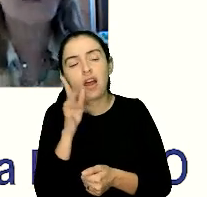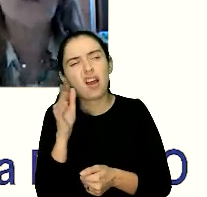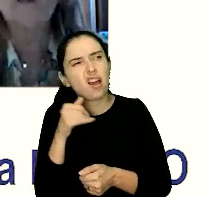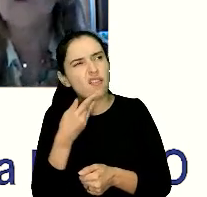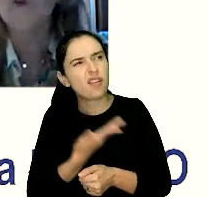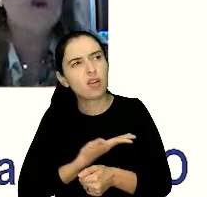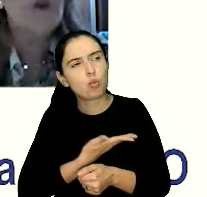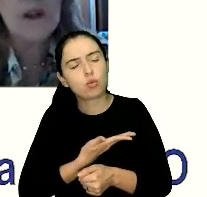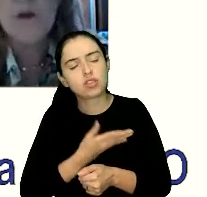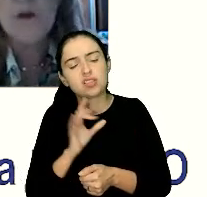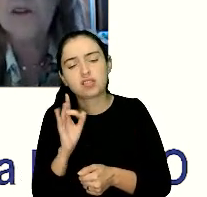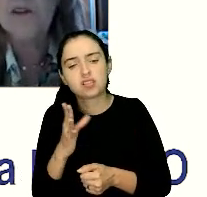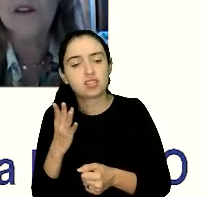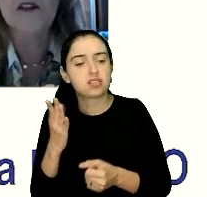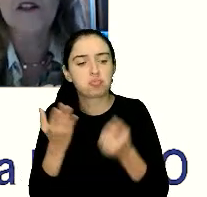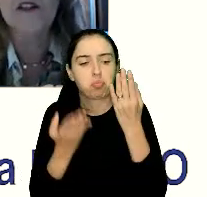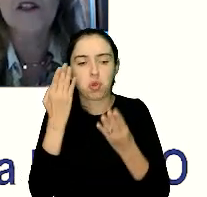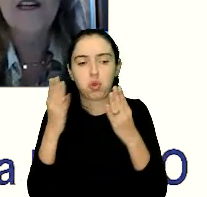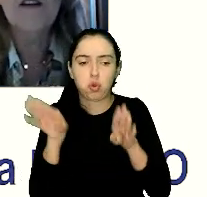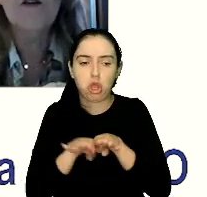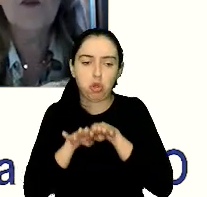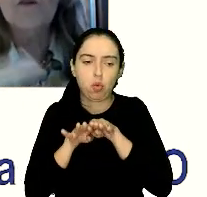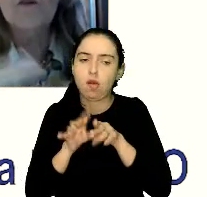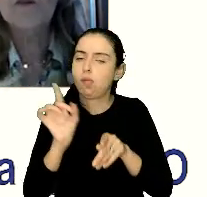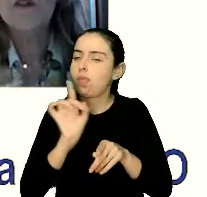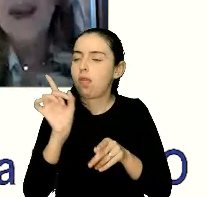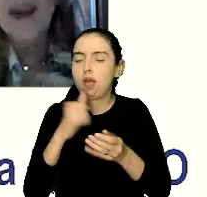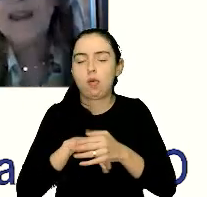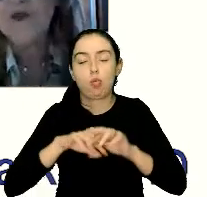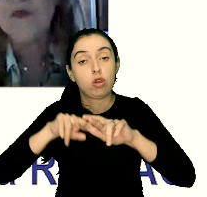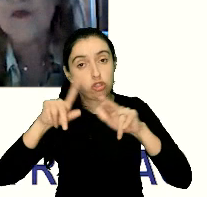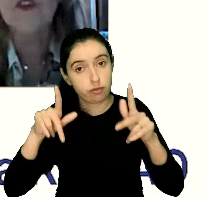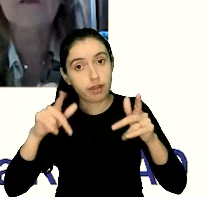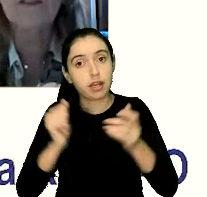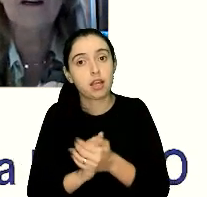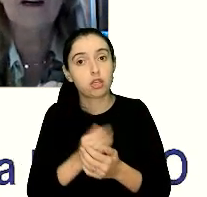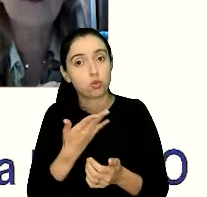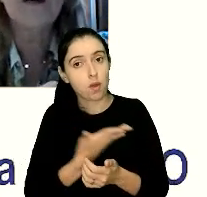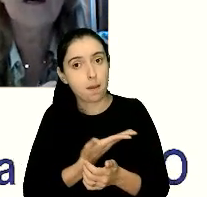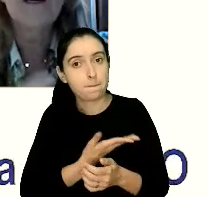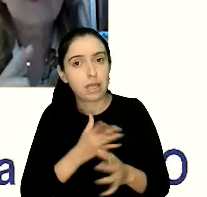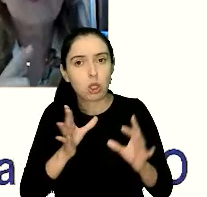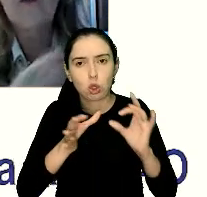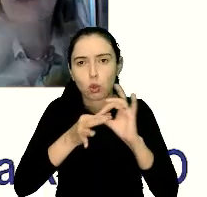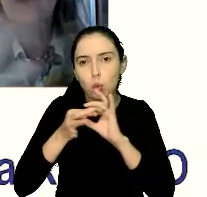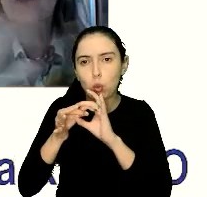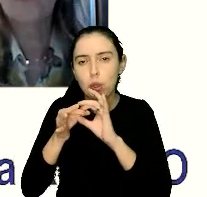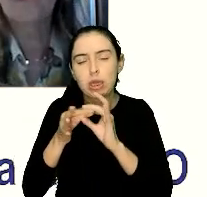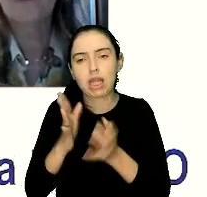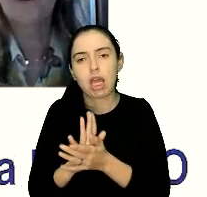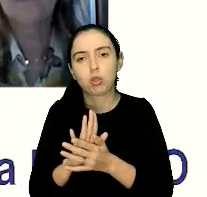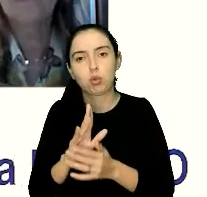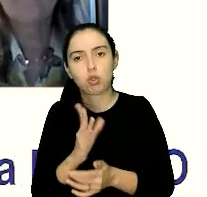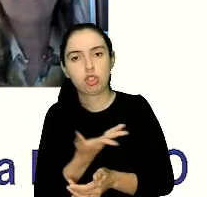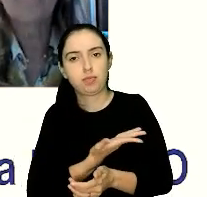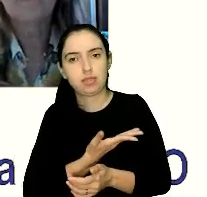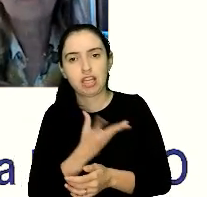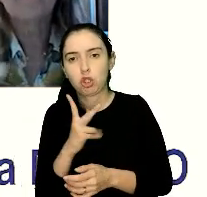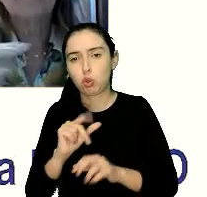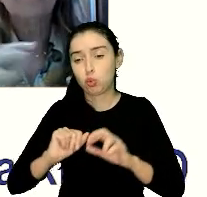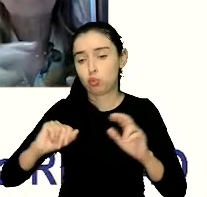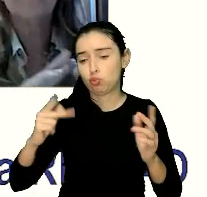se falasse com o psicólogo. Não é verdade, né, porque o amigo tem um laço de amizade, isso faz toda a